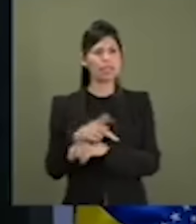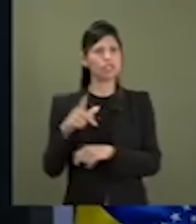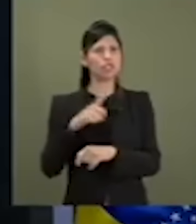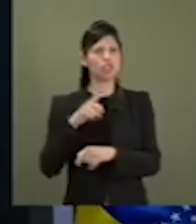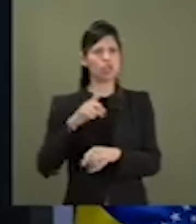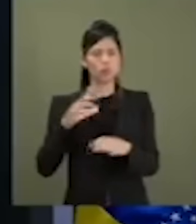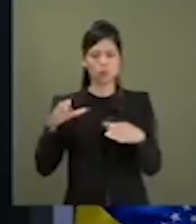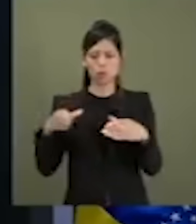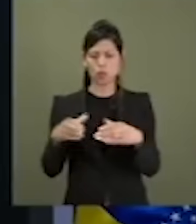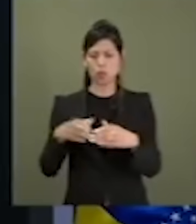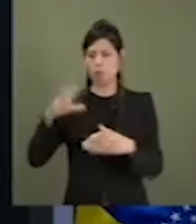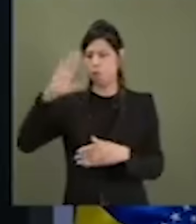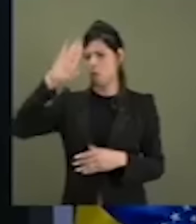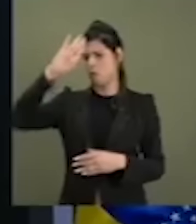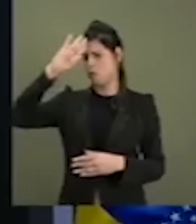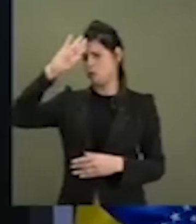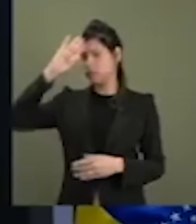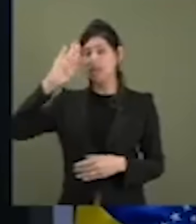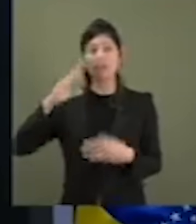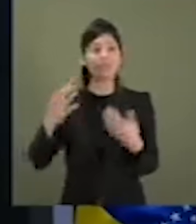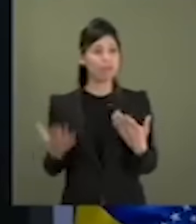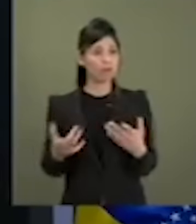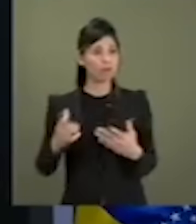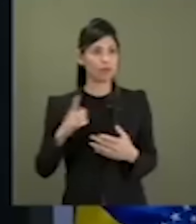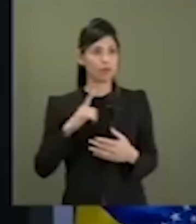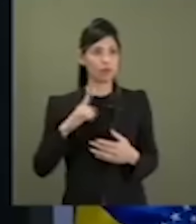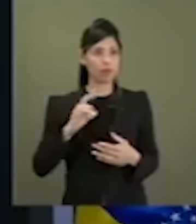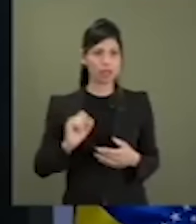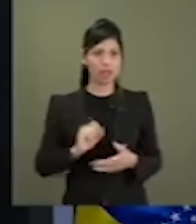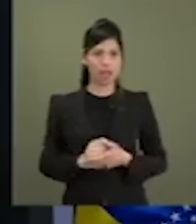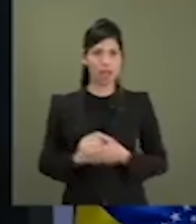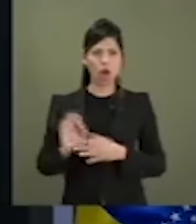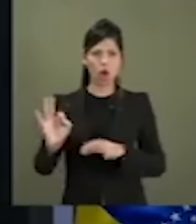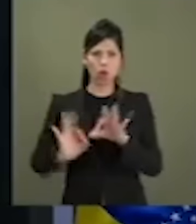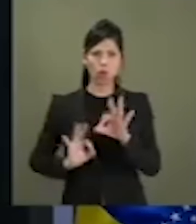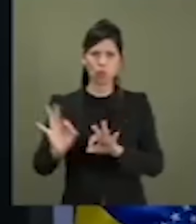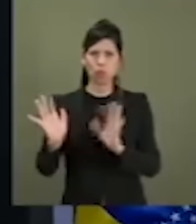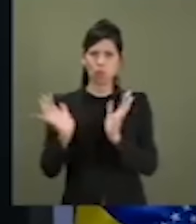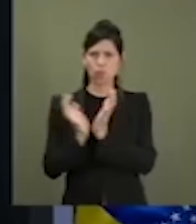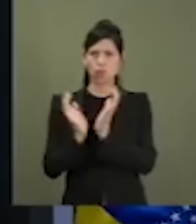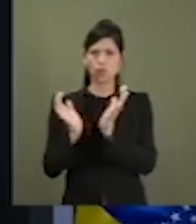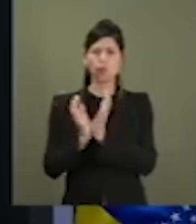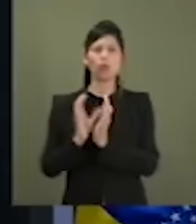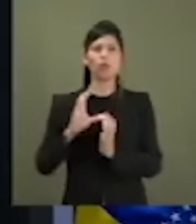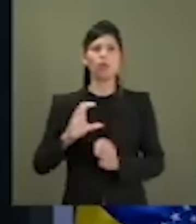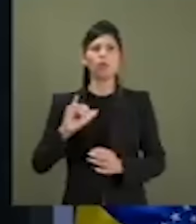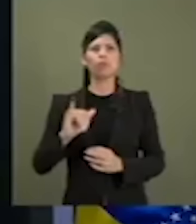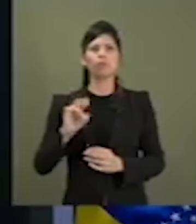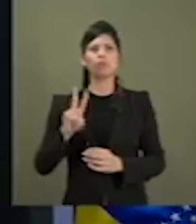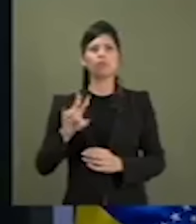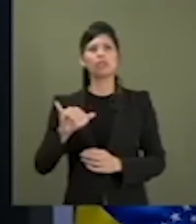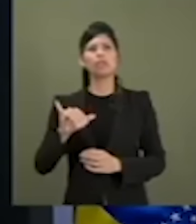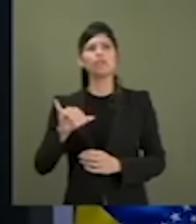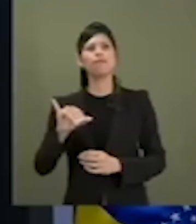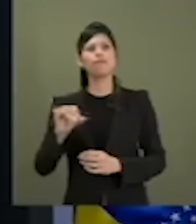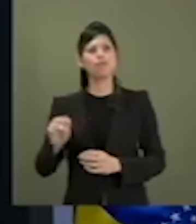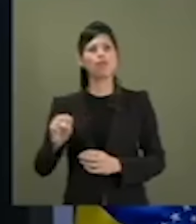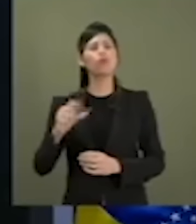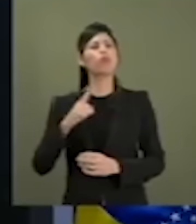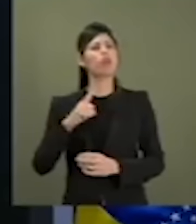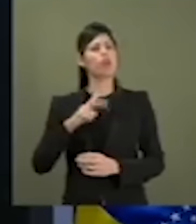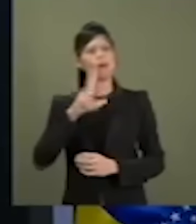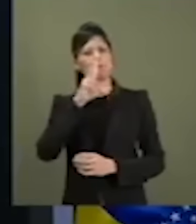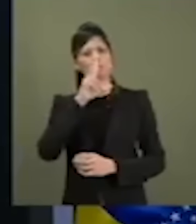paramilitares, as organizações de civis, mais fortemente armada, e que em